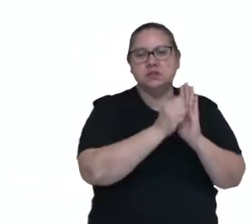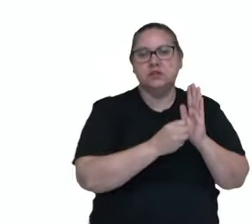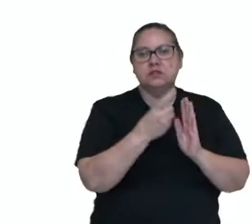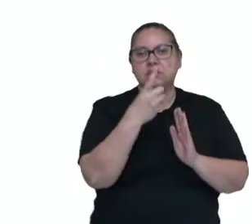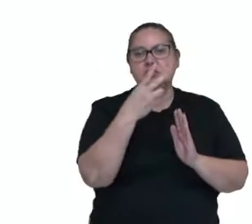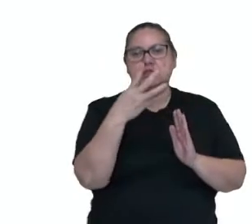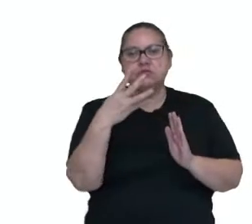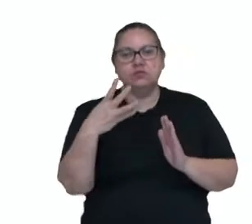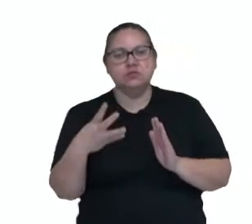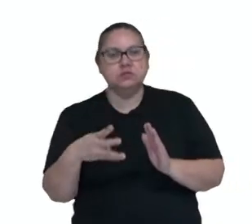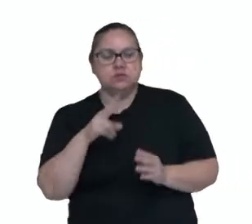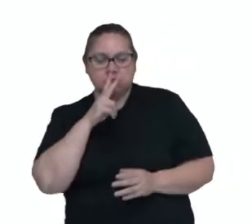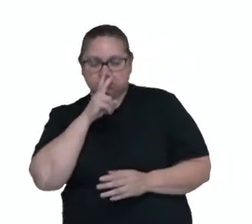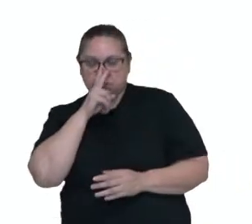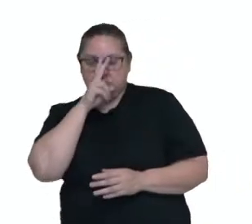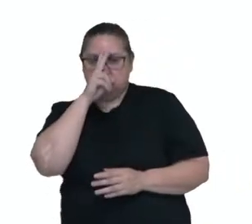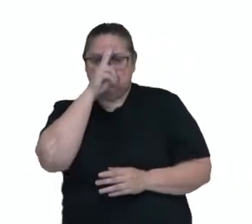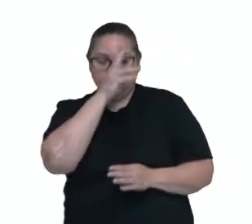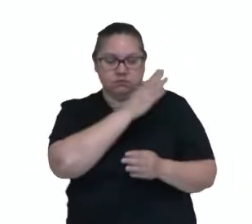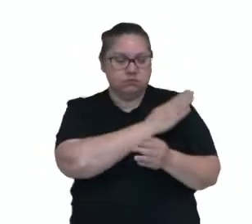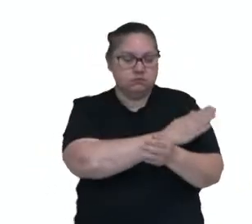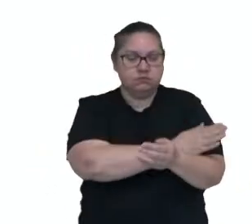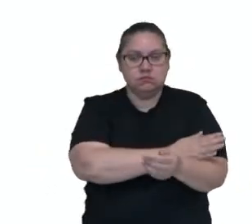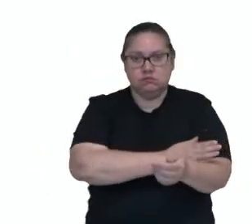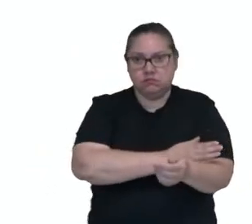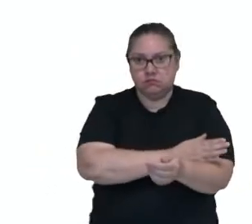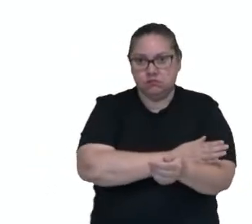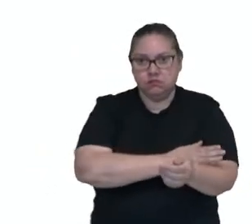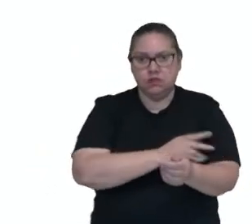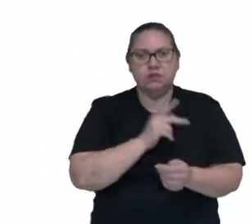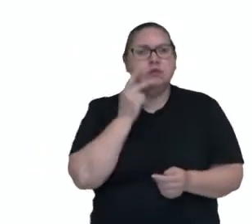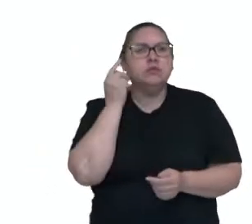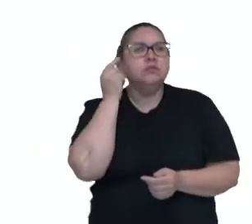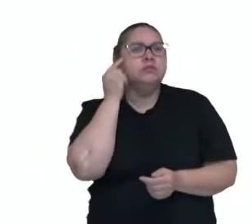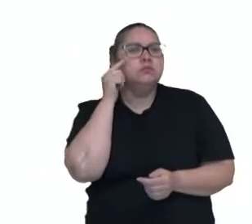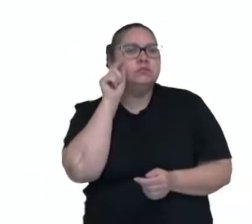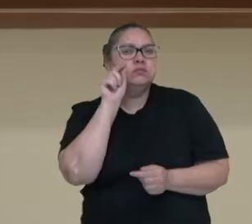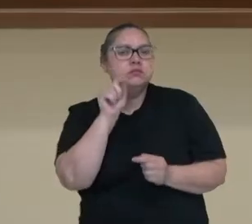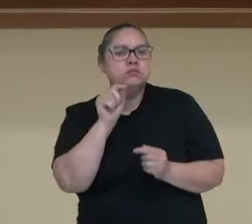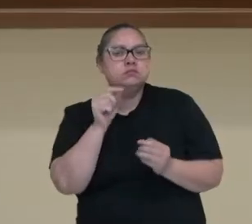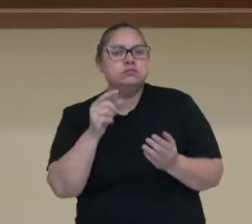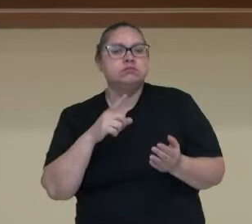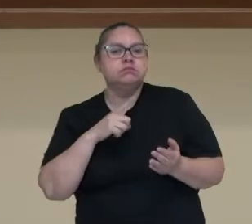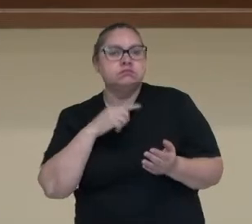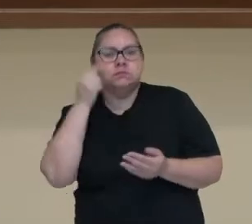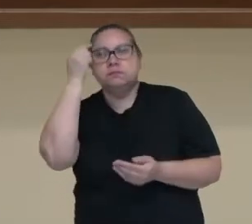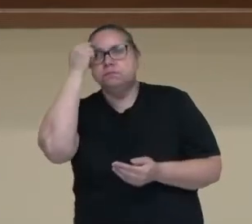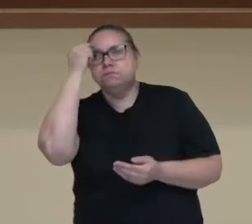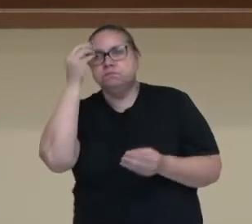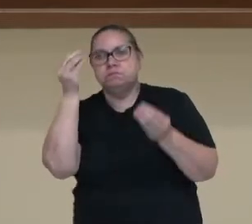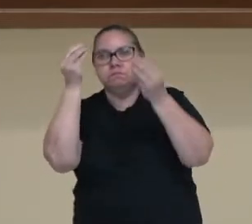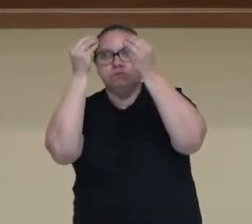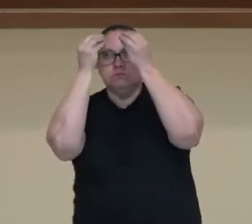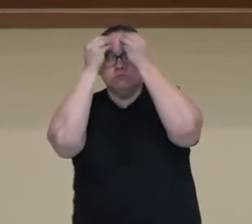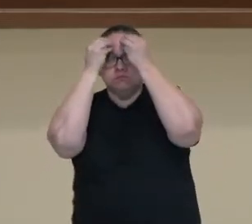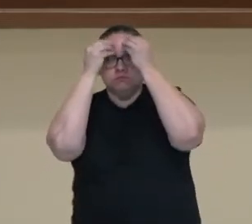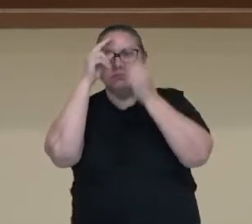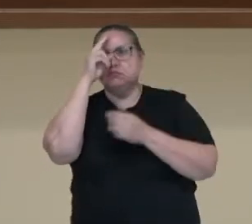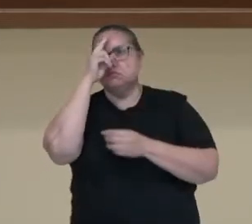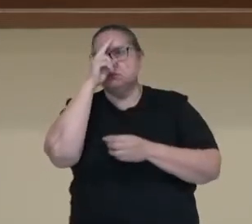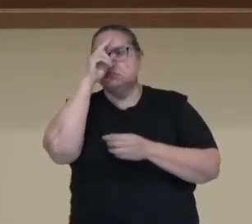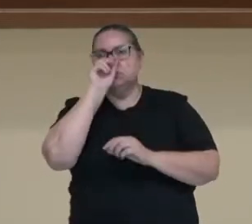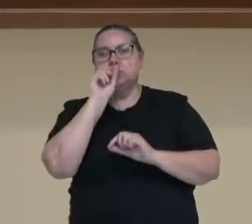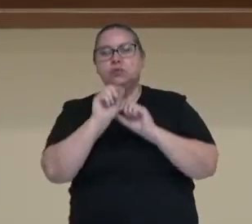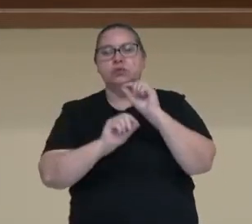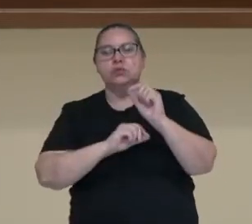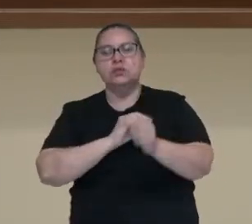muito forte durante toda a Idade Média. Para você ter aí uma composição mental, uma lembrança do que é